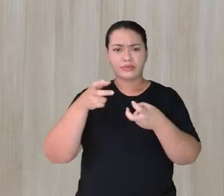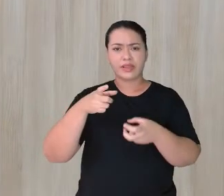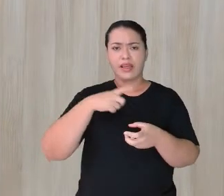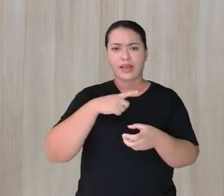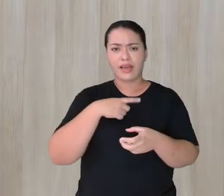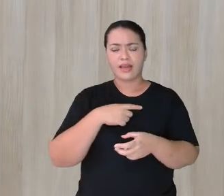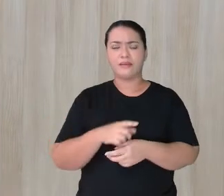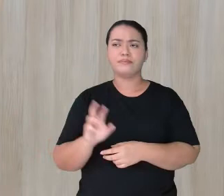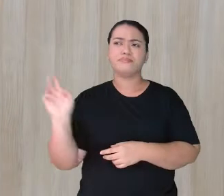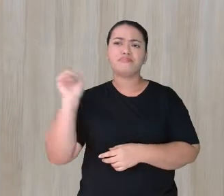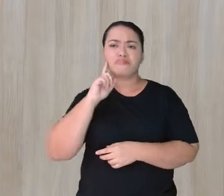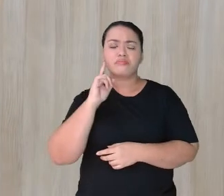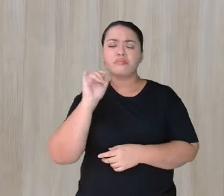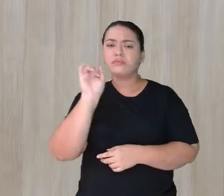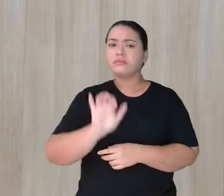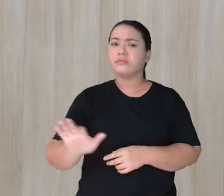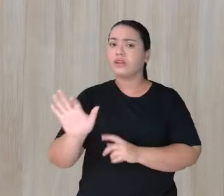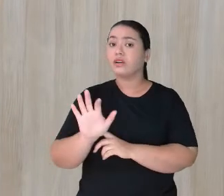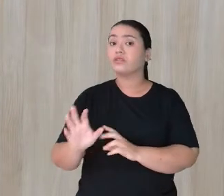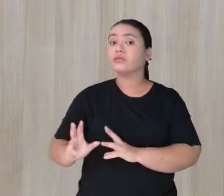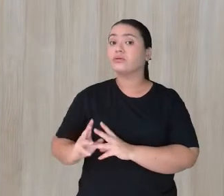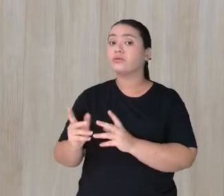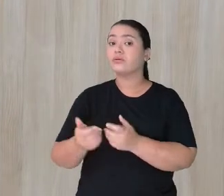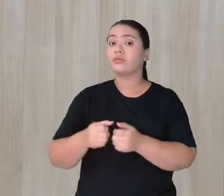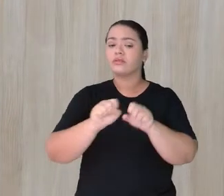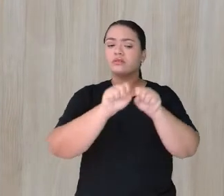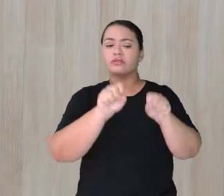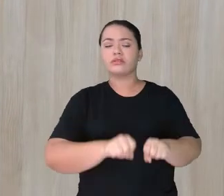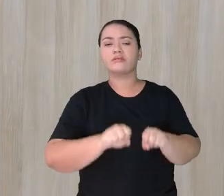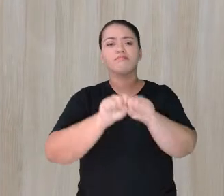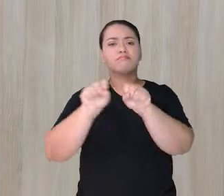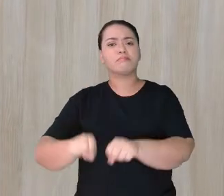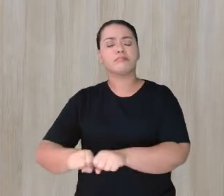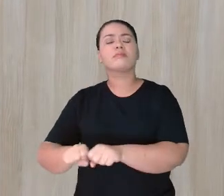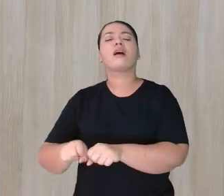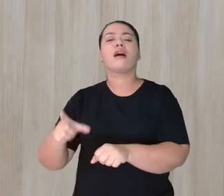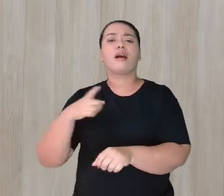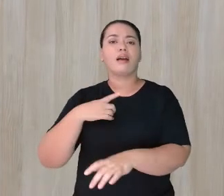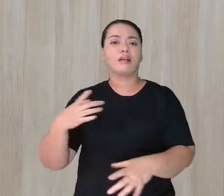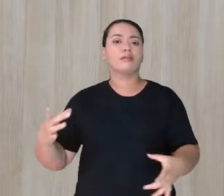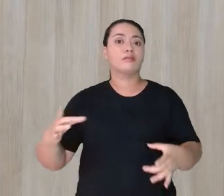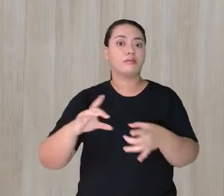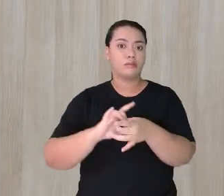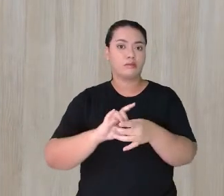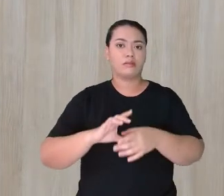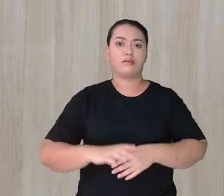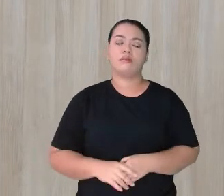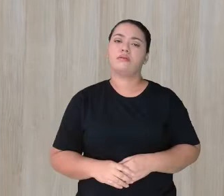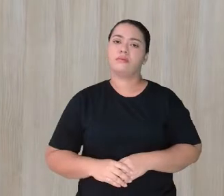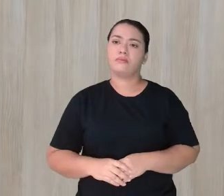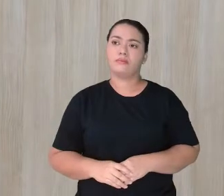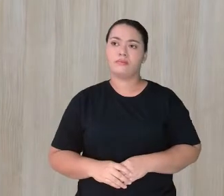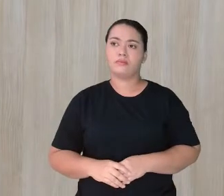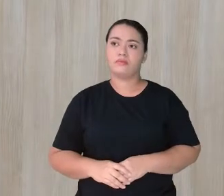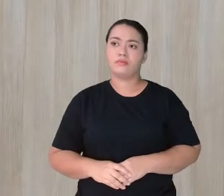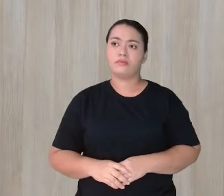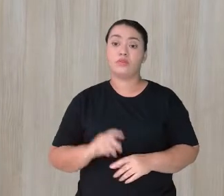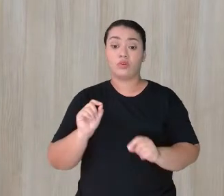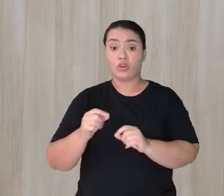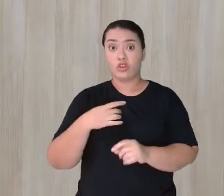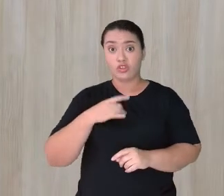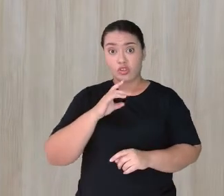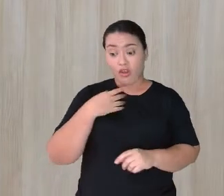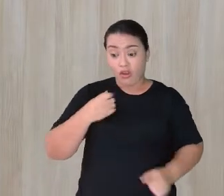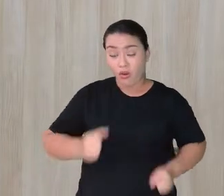representação assim, nós vemos que todos os sistemas eles estão realmente integrados. Eu só posso fazer uma